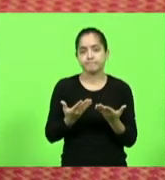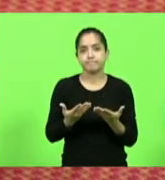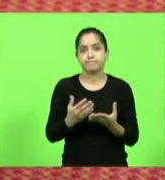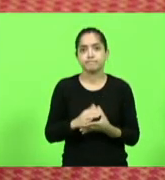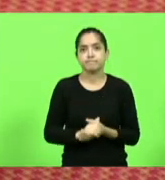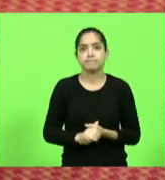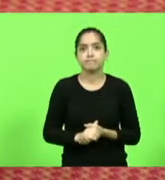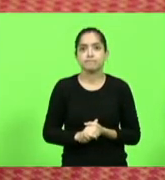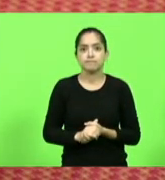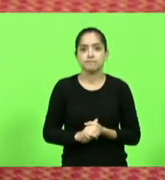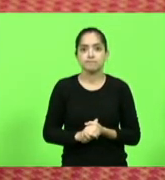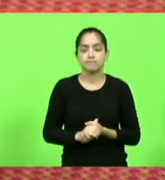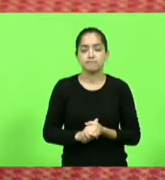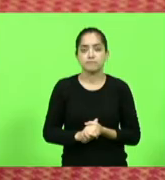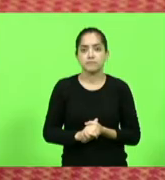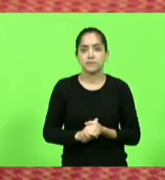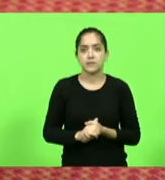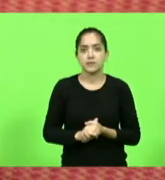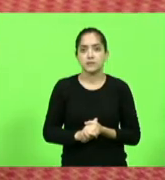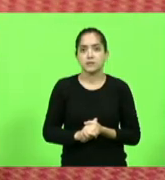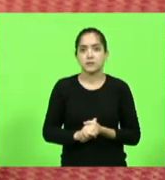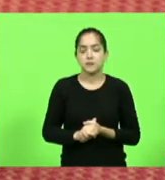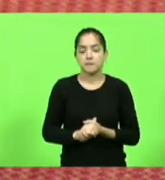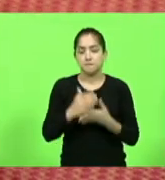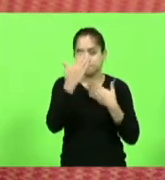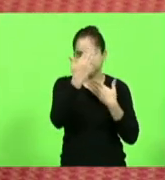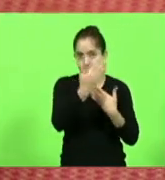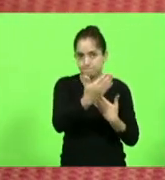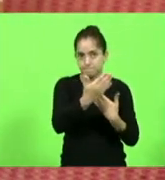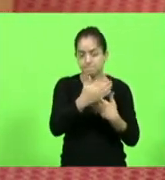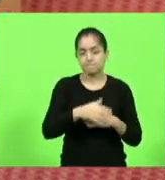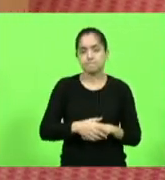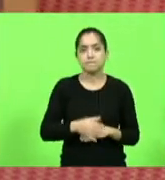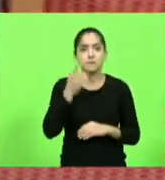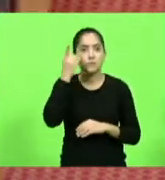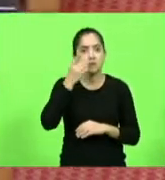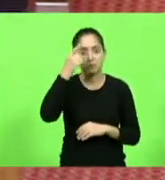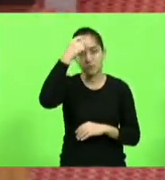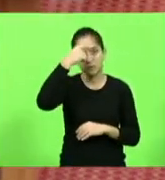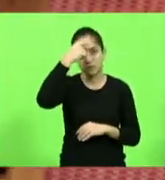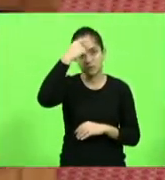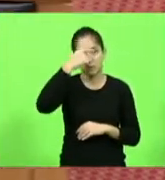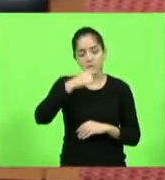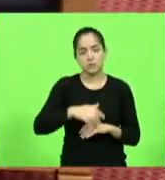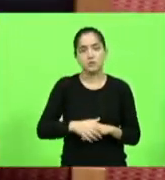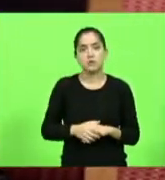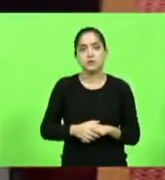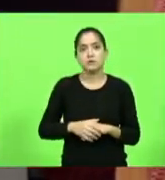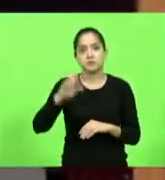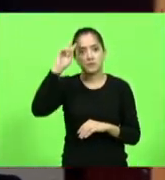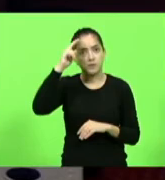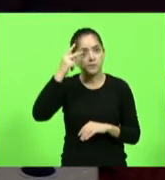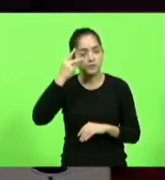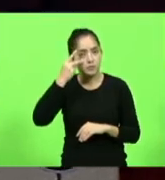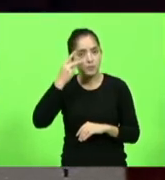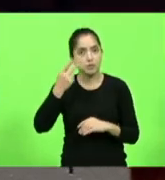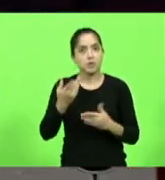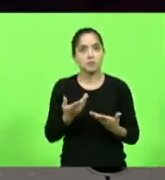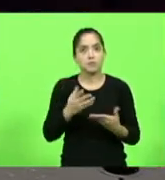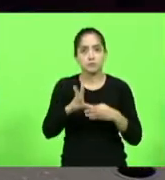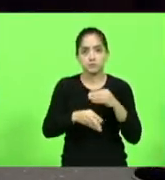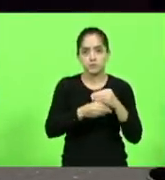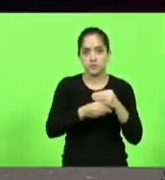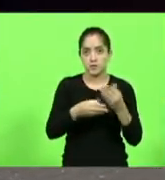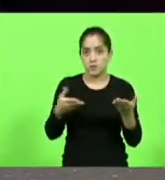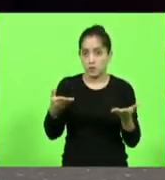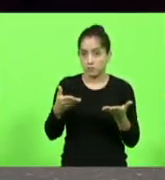deputado Cobalcini. Obrigado, deputado Maurício, deputado Hamilton Obos. Nós